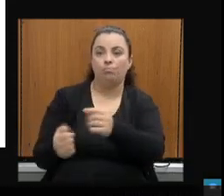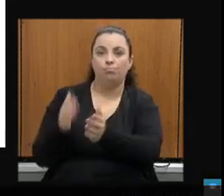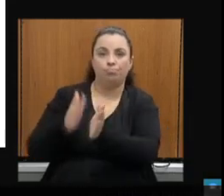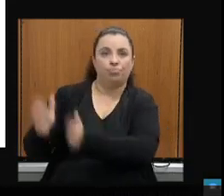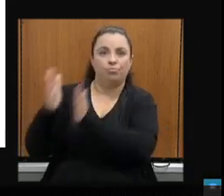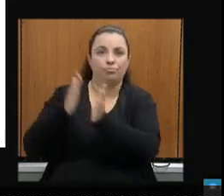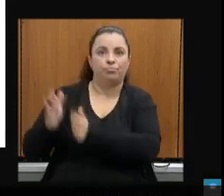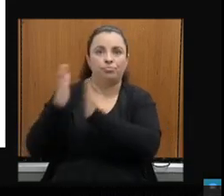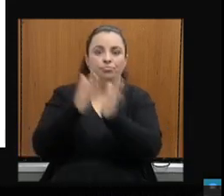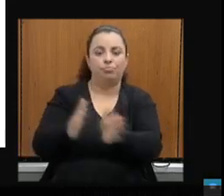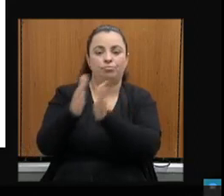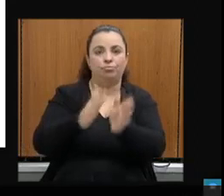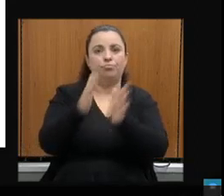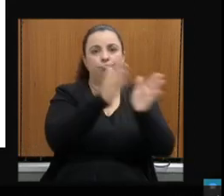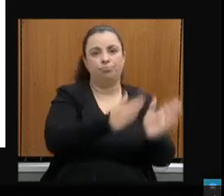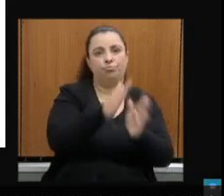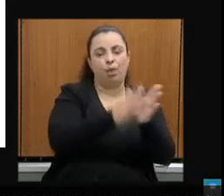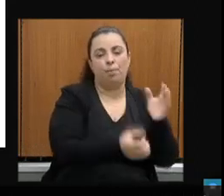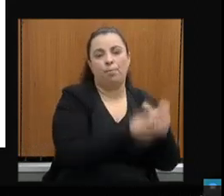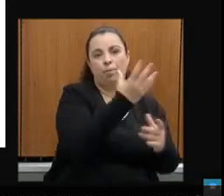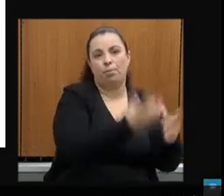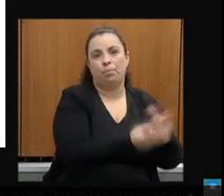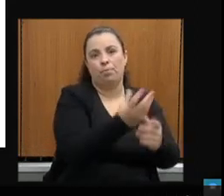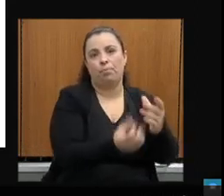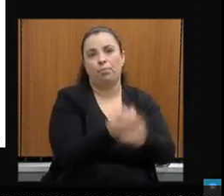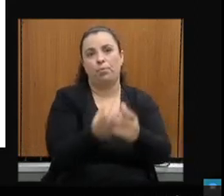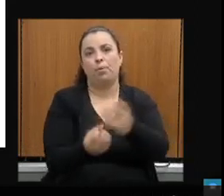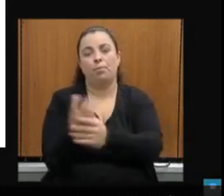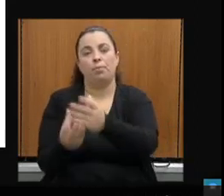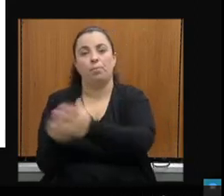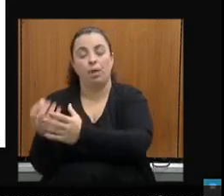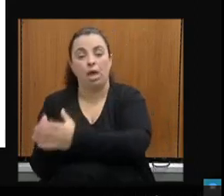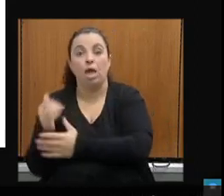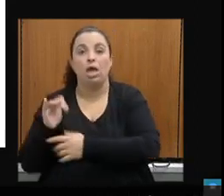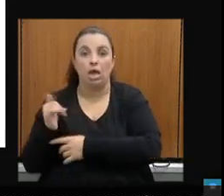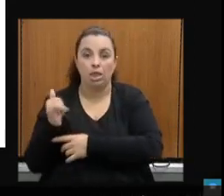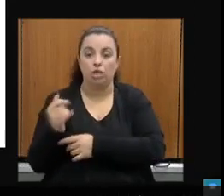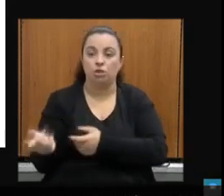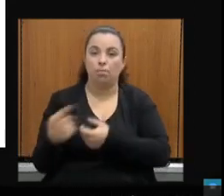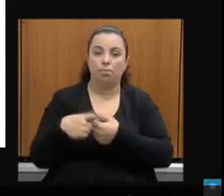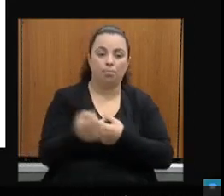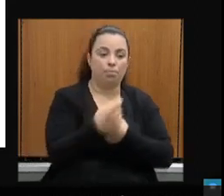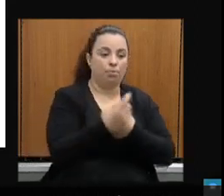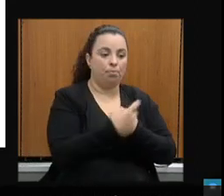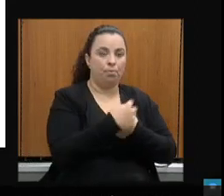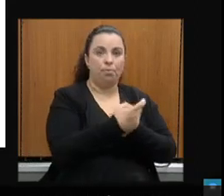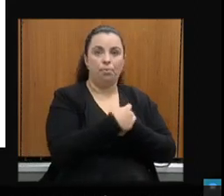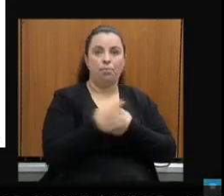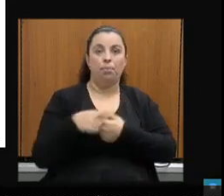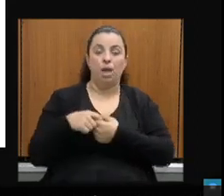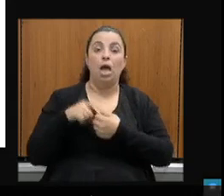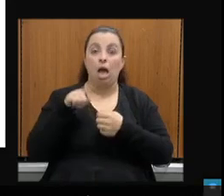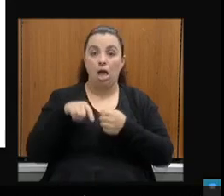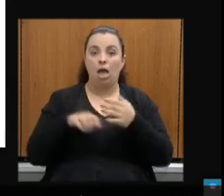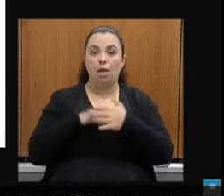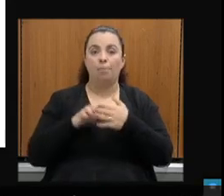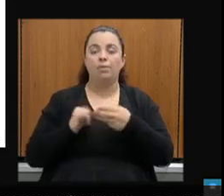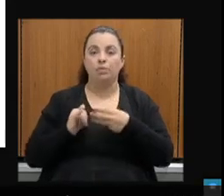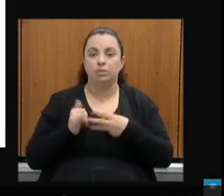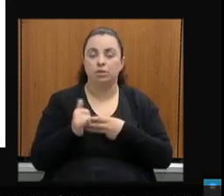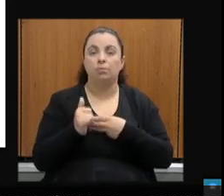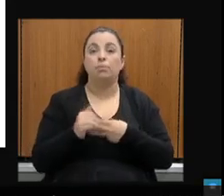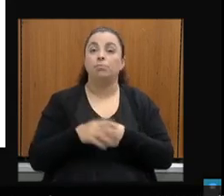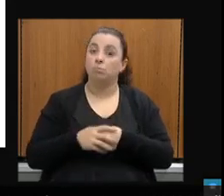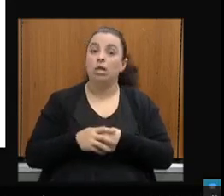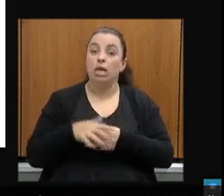Brasileiro né ao sistema da Cemig então a gente tá falando aqui de mini GT Minas Gerais que apresenta na área da Cemig representa ao com